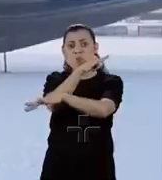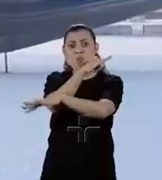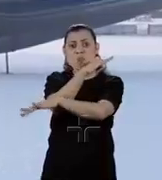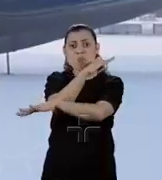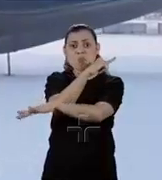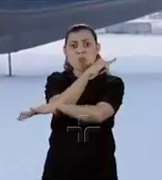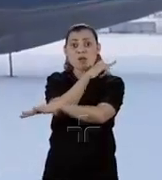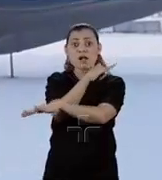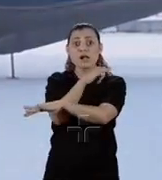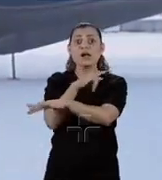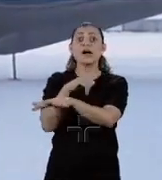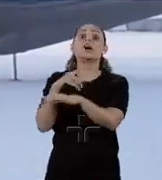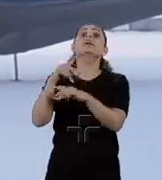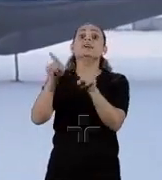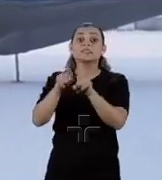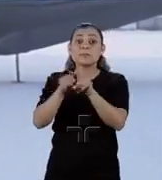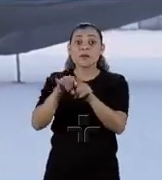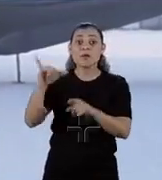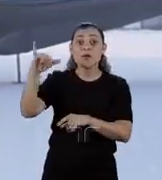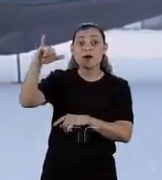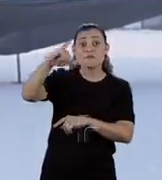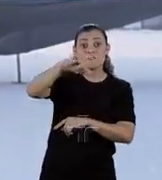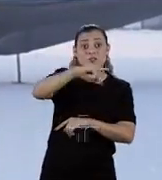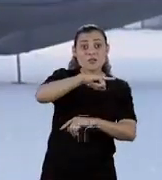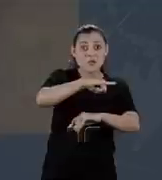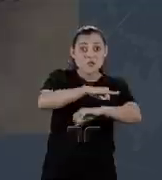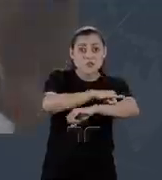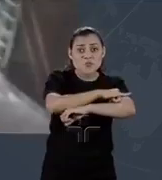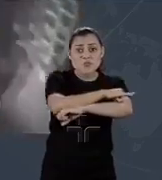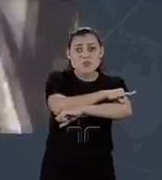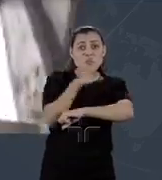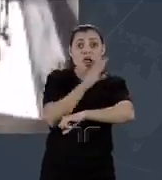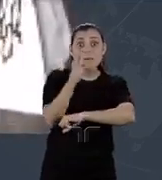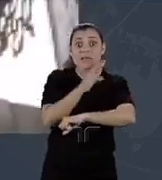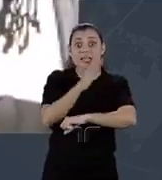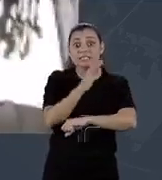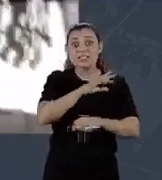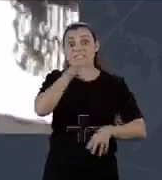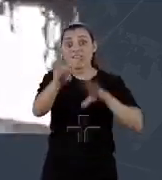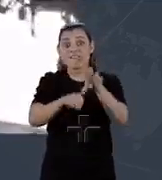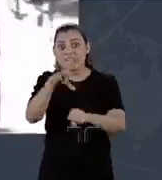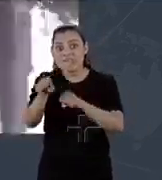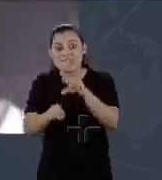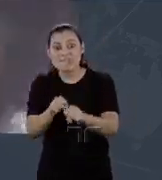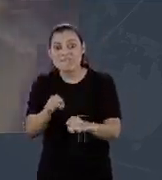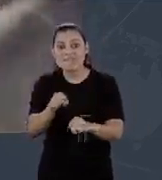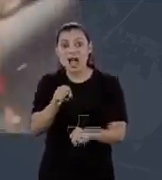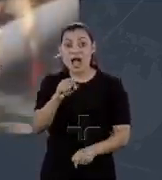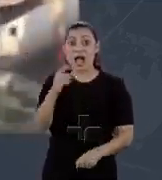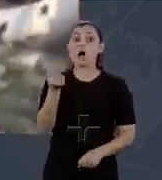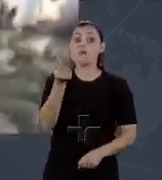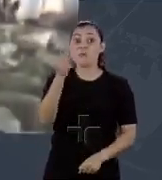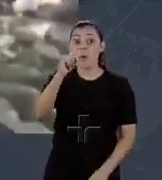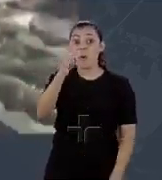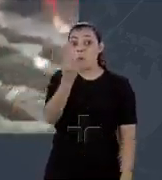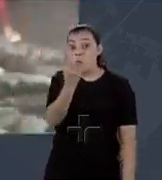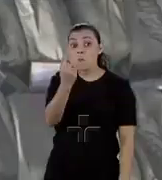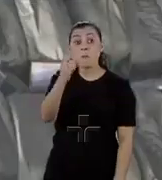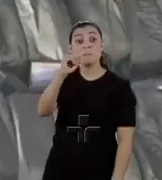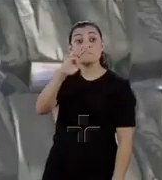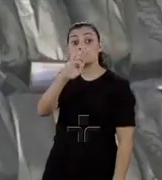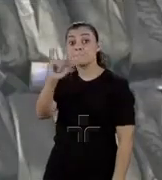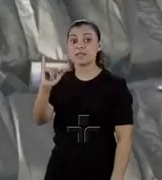quilômetros, até o avião conseguir fazer um pouso de emergência. A carga, avaliada em 1 bilhão e 200 milhões de